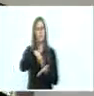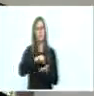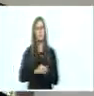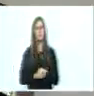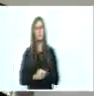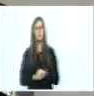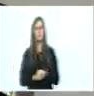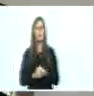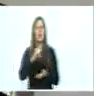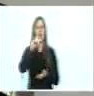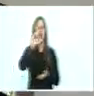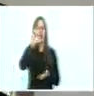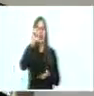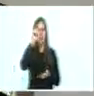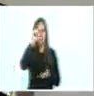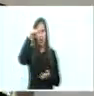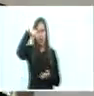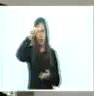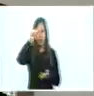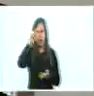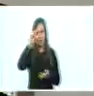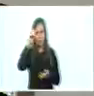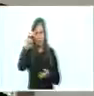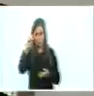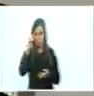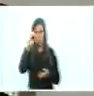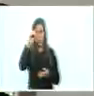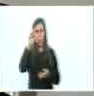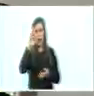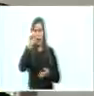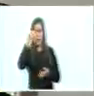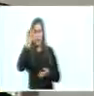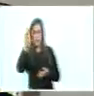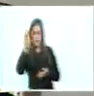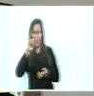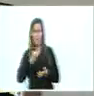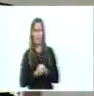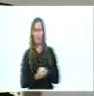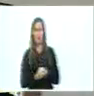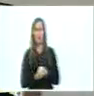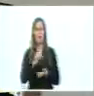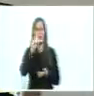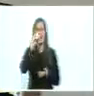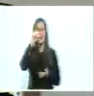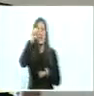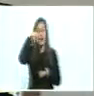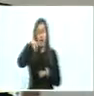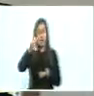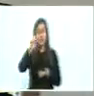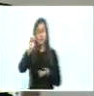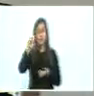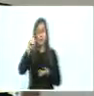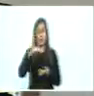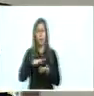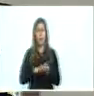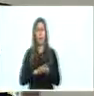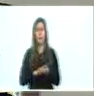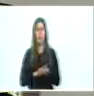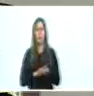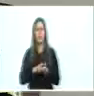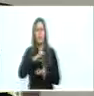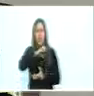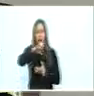Doutor Leonardo, em nome da OAB, e Dalisson Figueiredo, né, sobre a greve